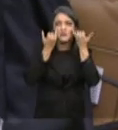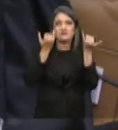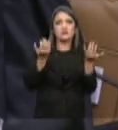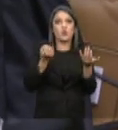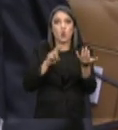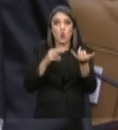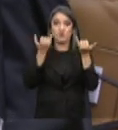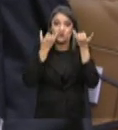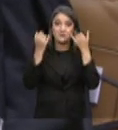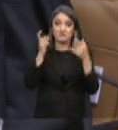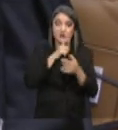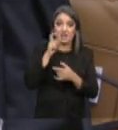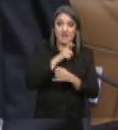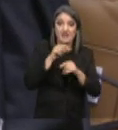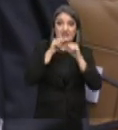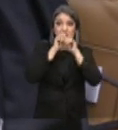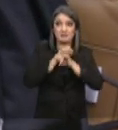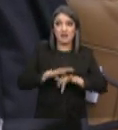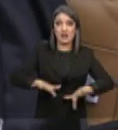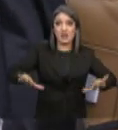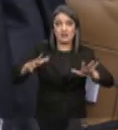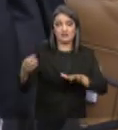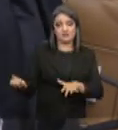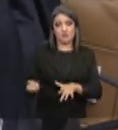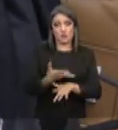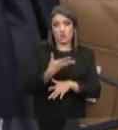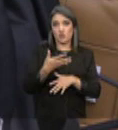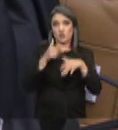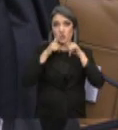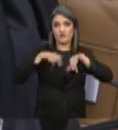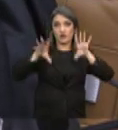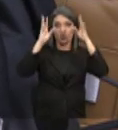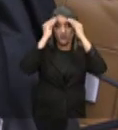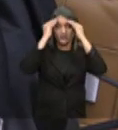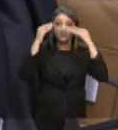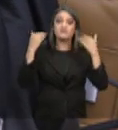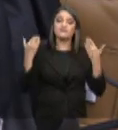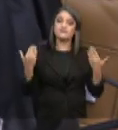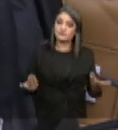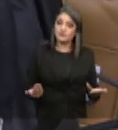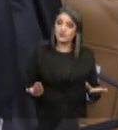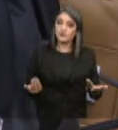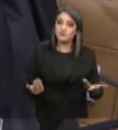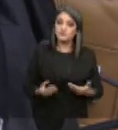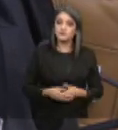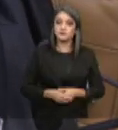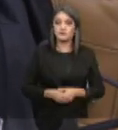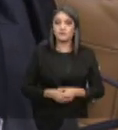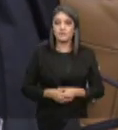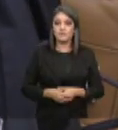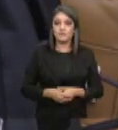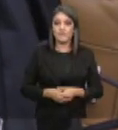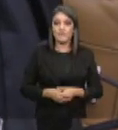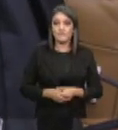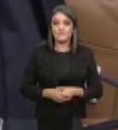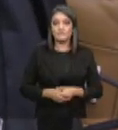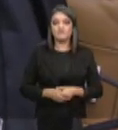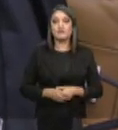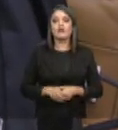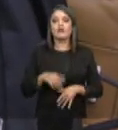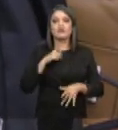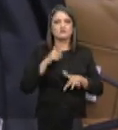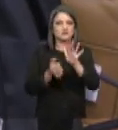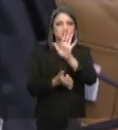método de propagação de uma nova linguagem esse espírito armado de coisas